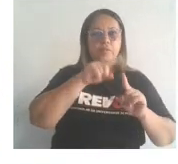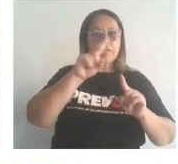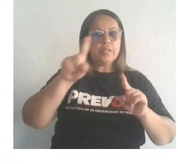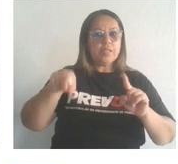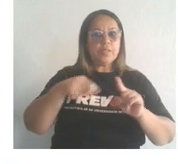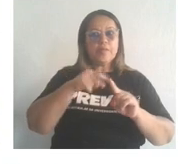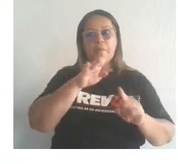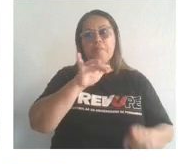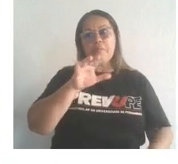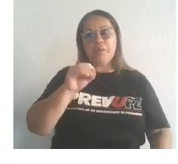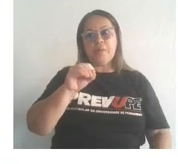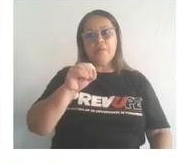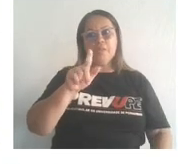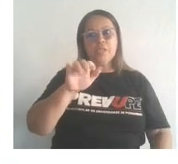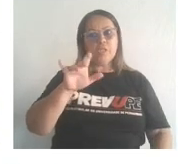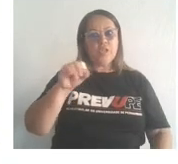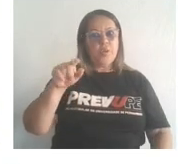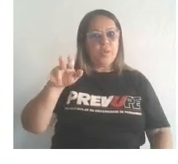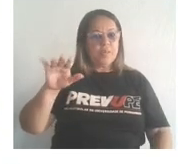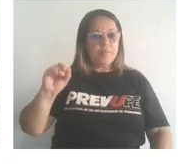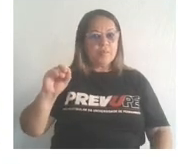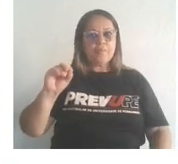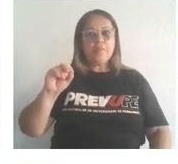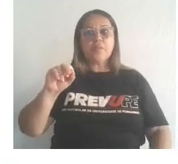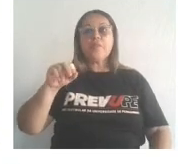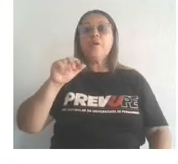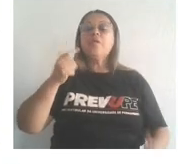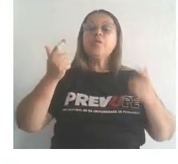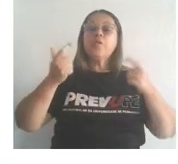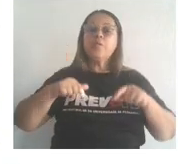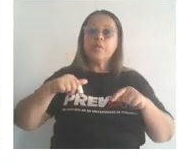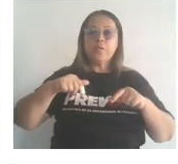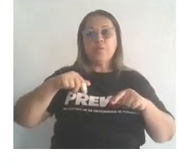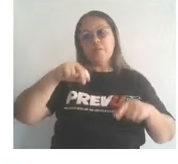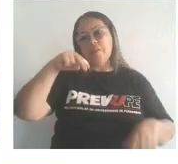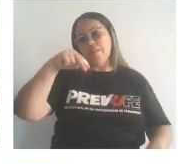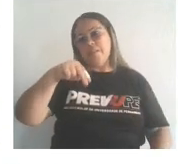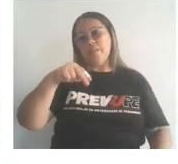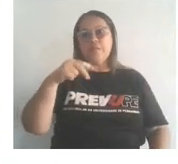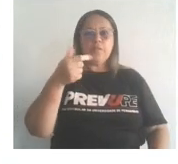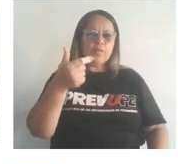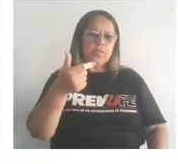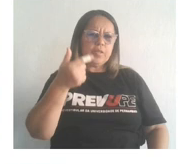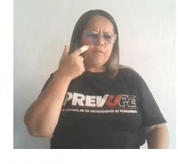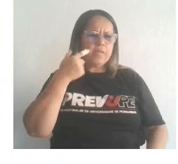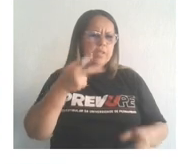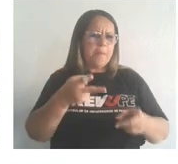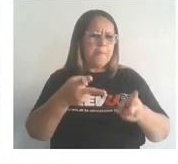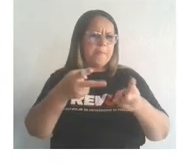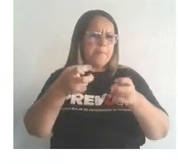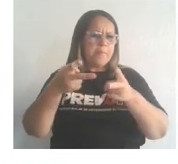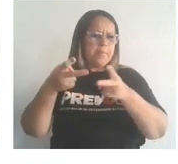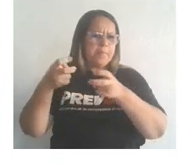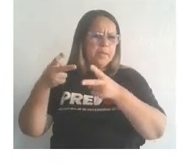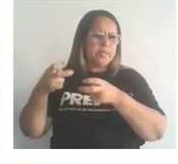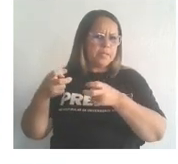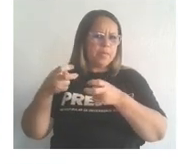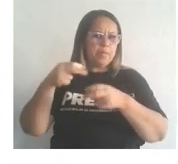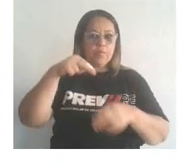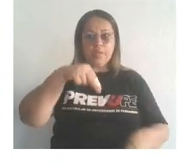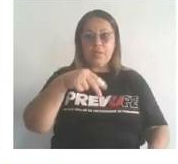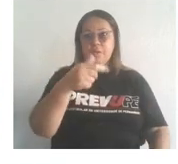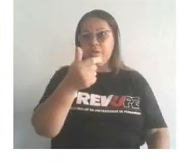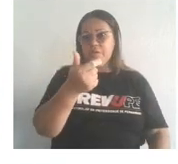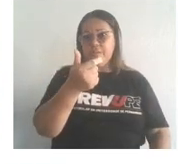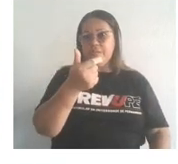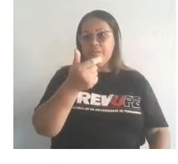do nitrogênio, né? Então, você nota, acompanhando essas setas aí, você percebe que em um momento o nitrogênio está